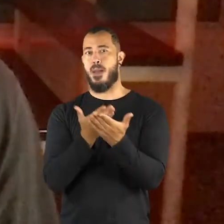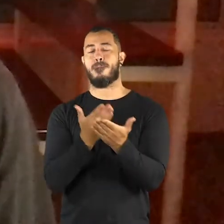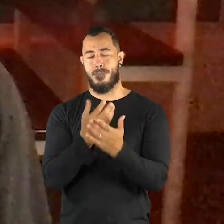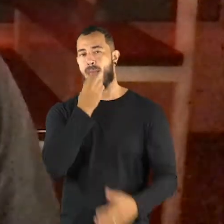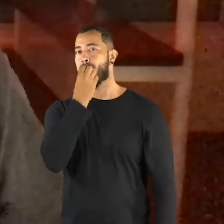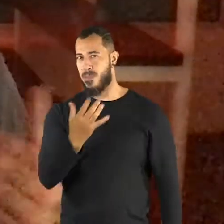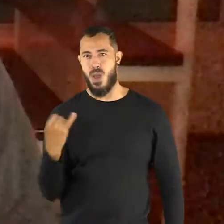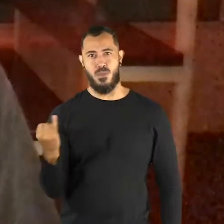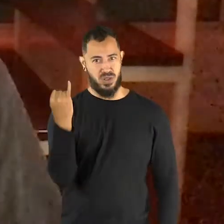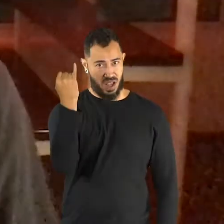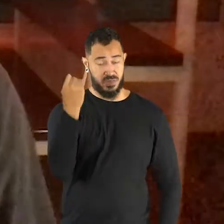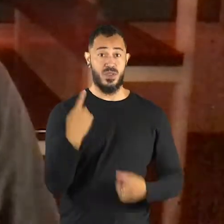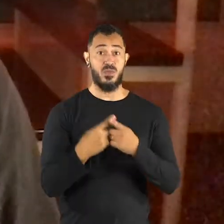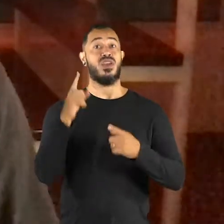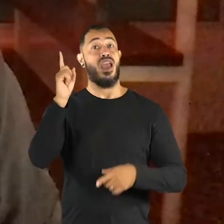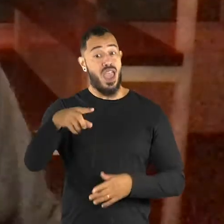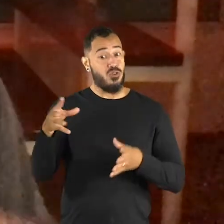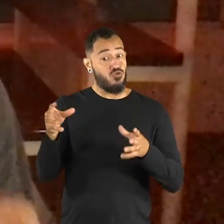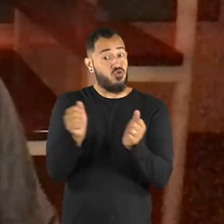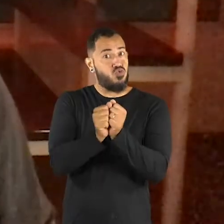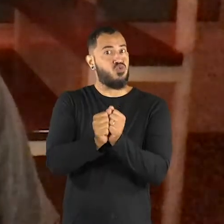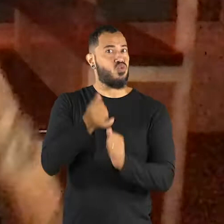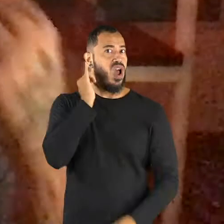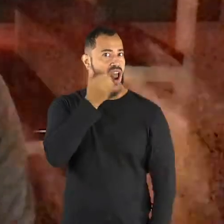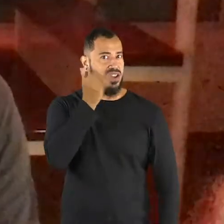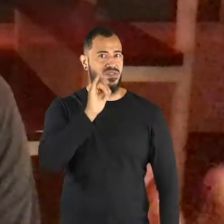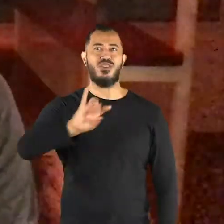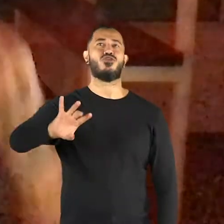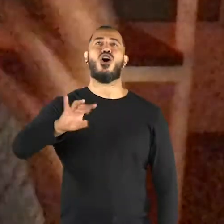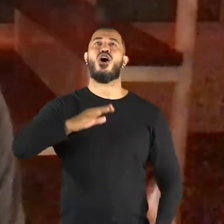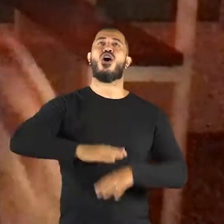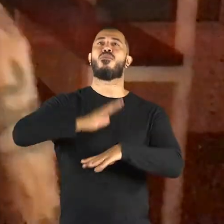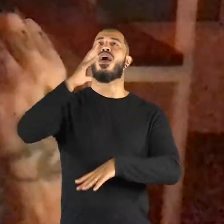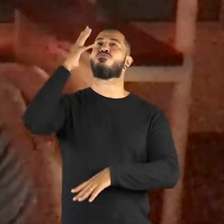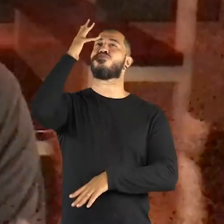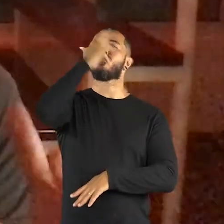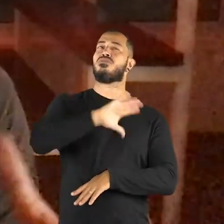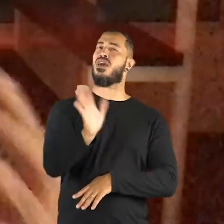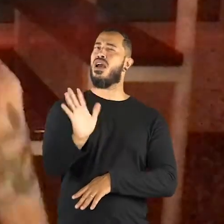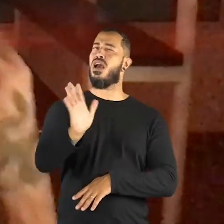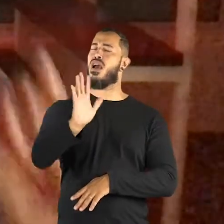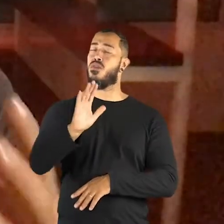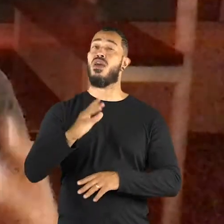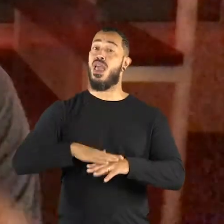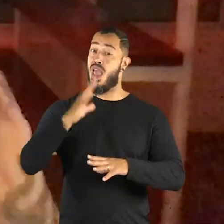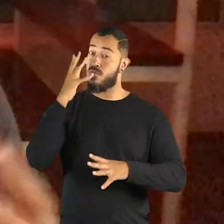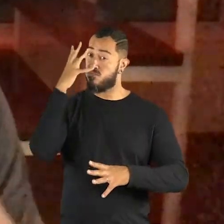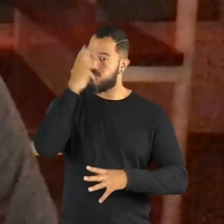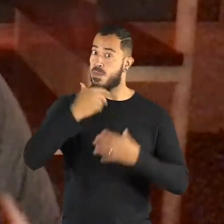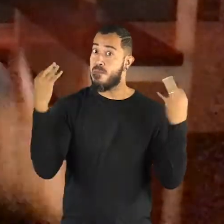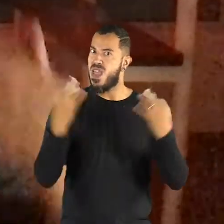possibilidade deles, porque isso é narrativo também. Não é simplesmente ficar só mais bonito, mas sim trazer elementos que possibilitam